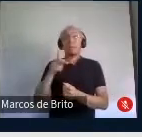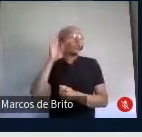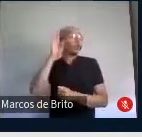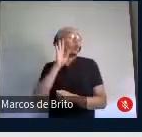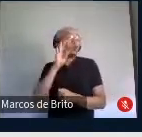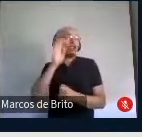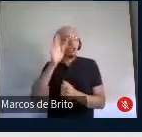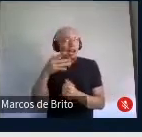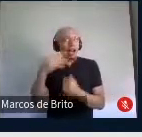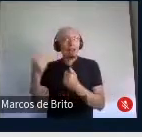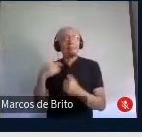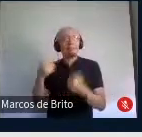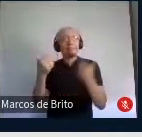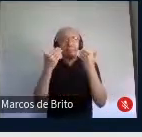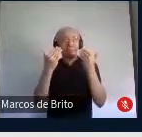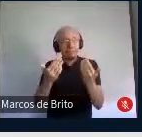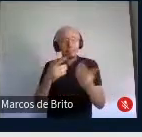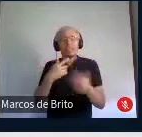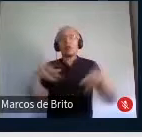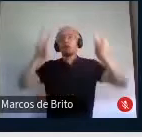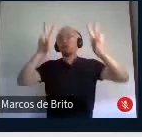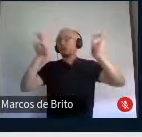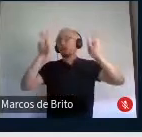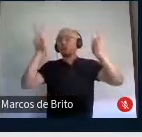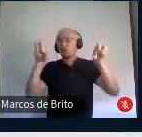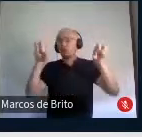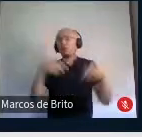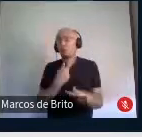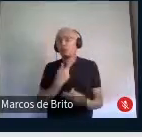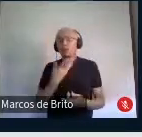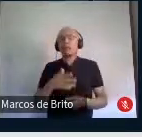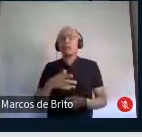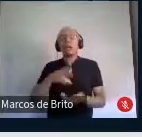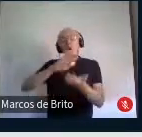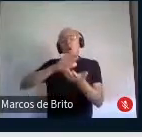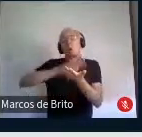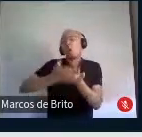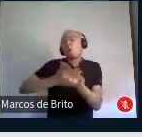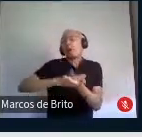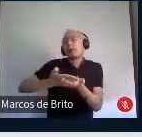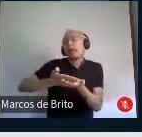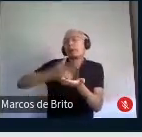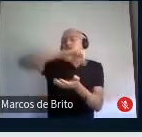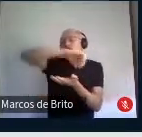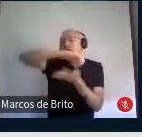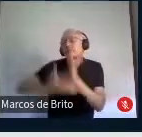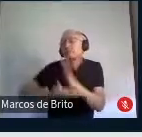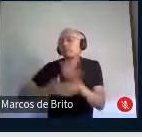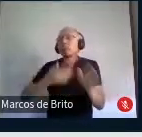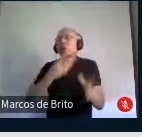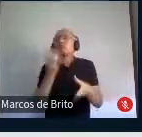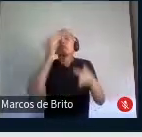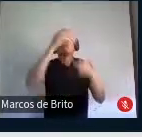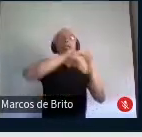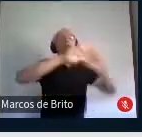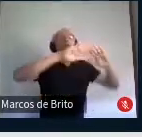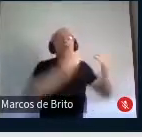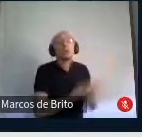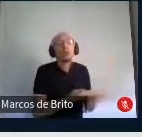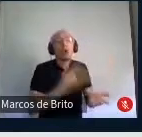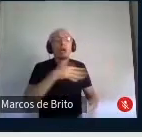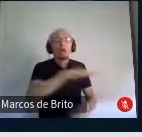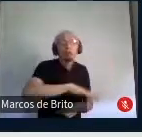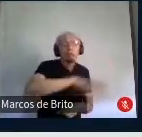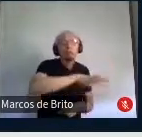já apresentou, o título do meu trabalho é O Intérprete de Língua de Sinais, que atua no contexto educacional,